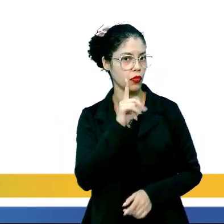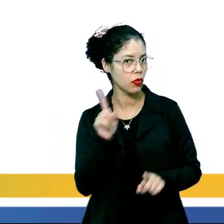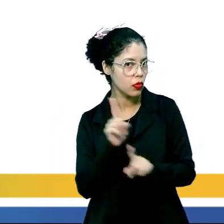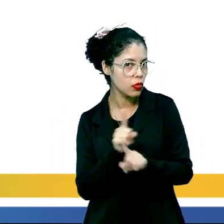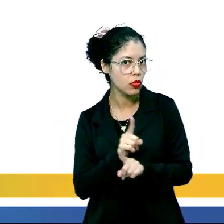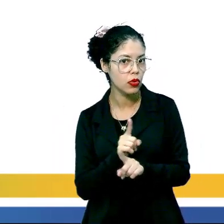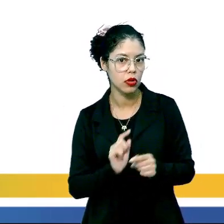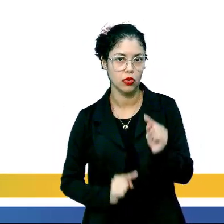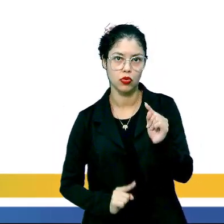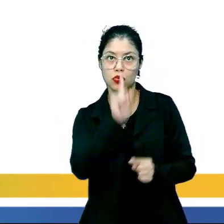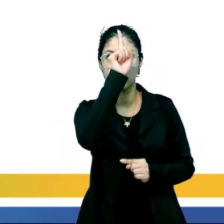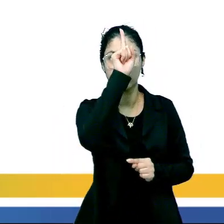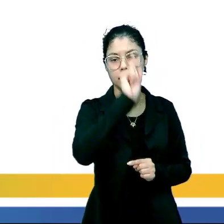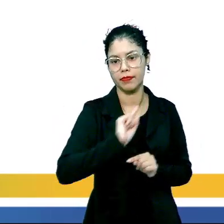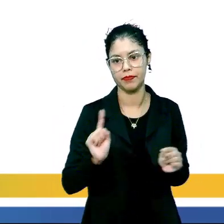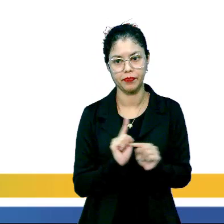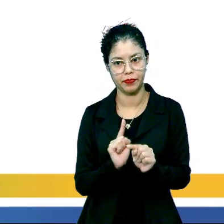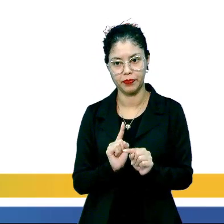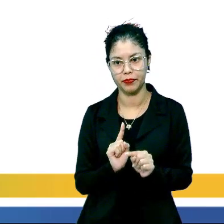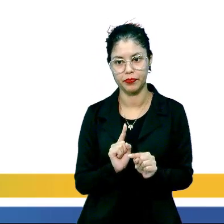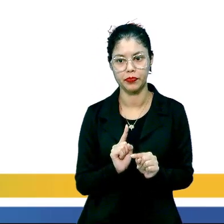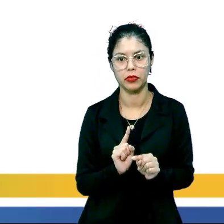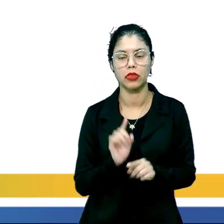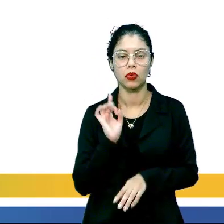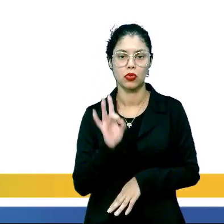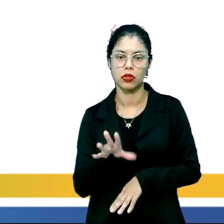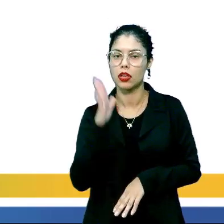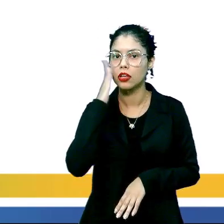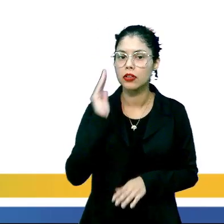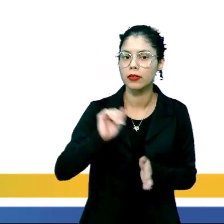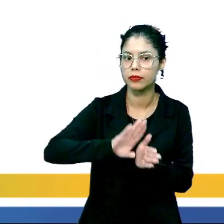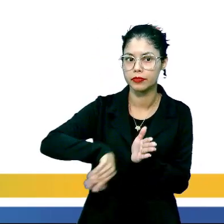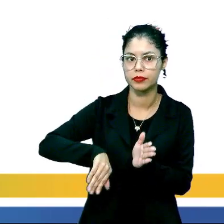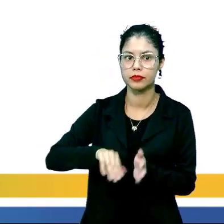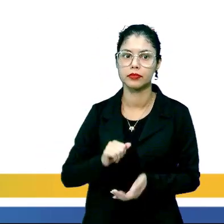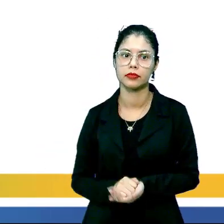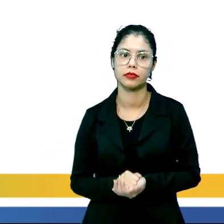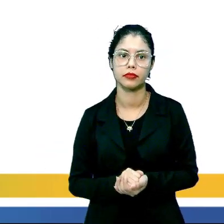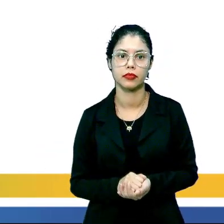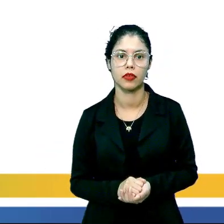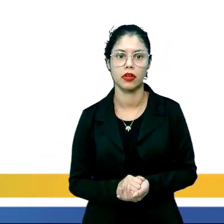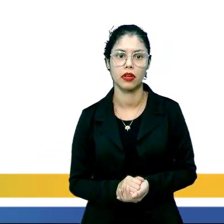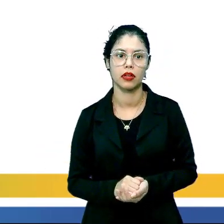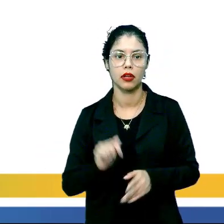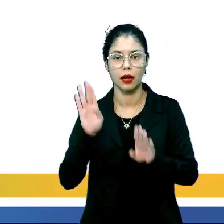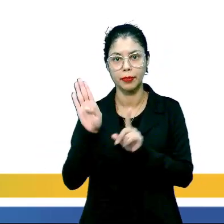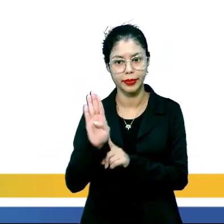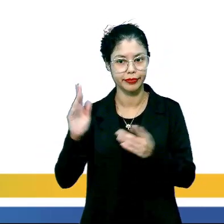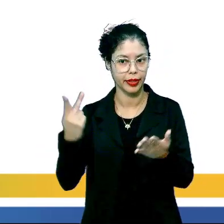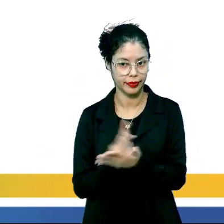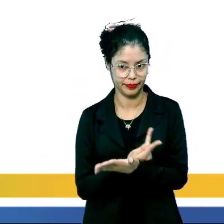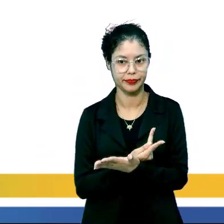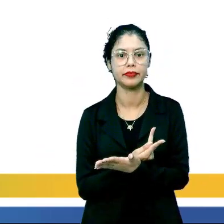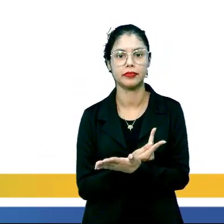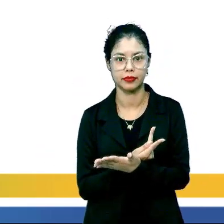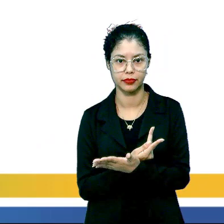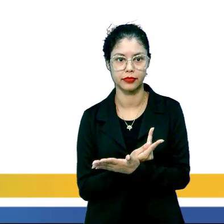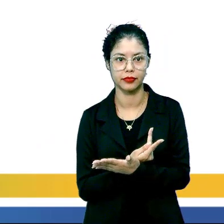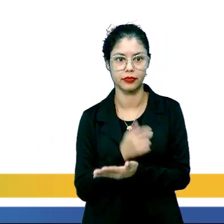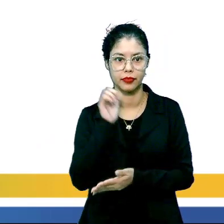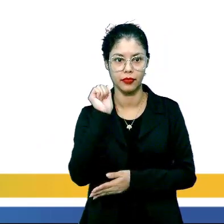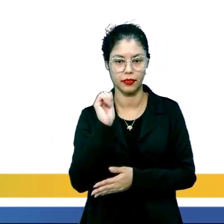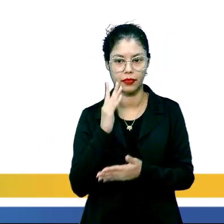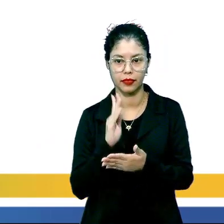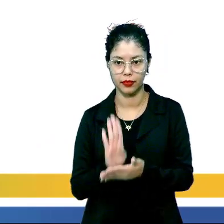que ele vai subir, né, vai subir e descer. Então a gente já descarta ali onde tem potencial gravitacional, você já descarta a alternativa A e